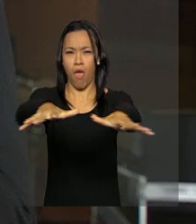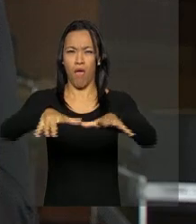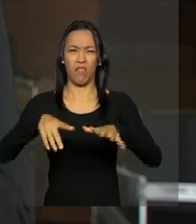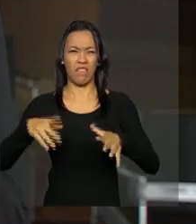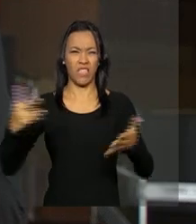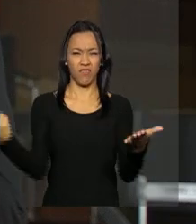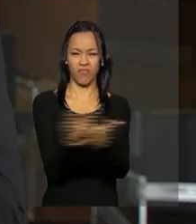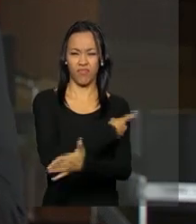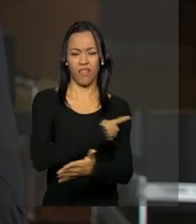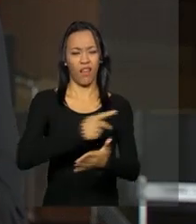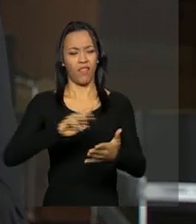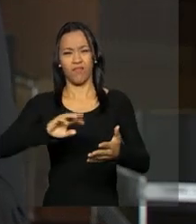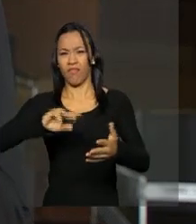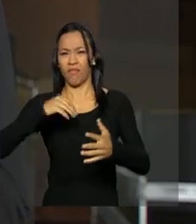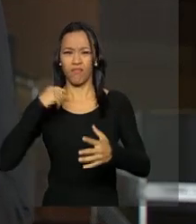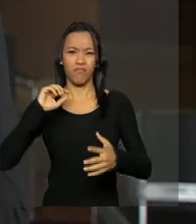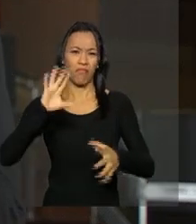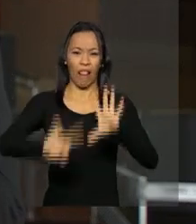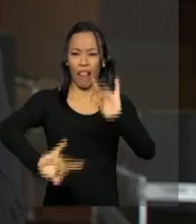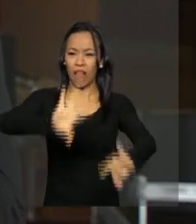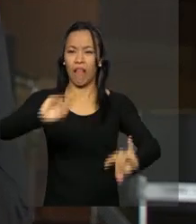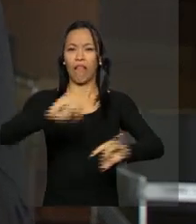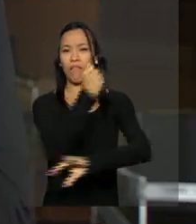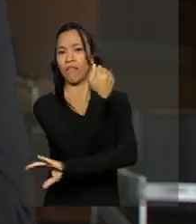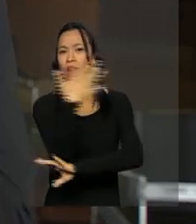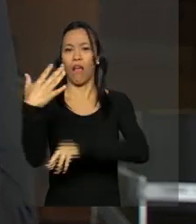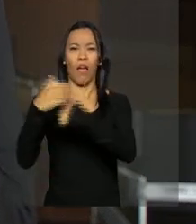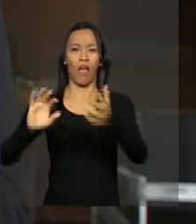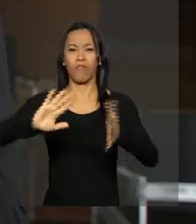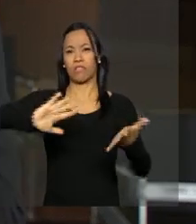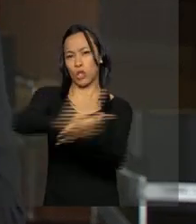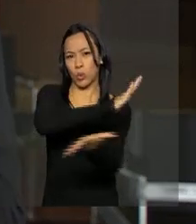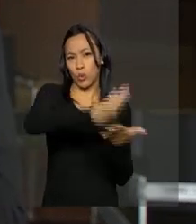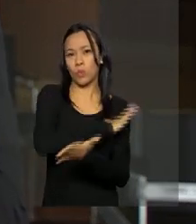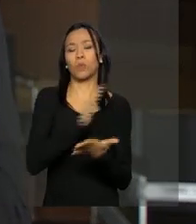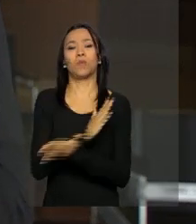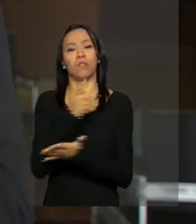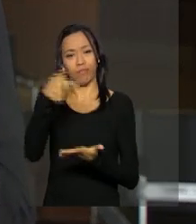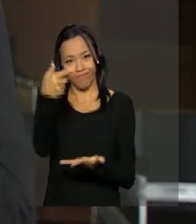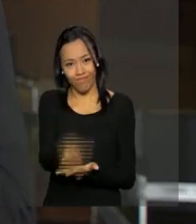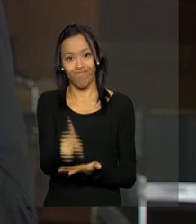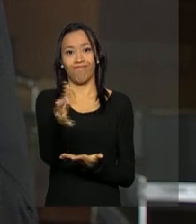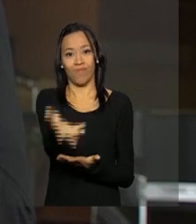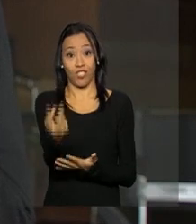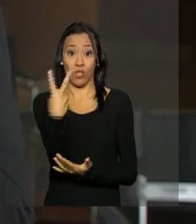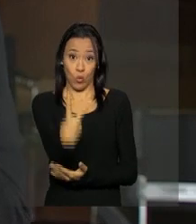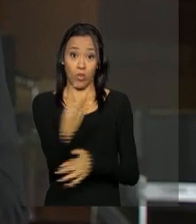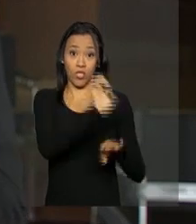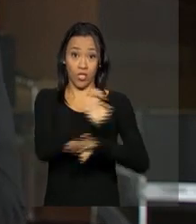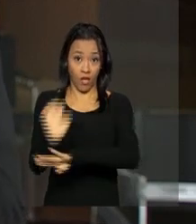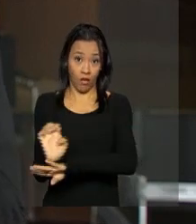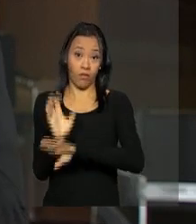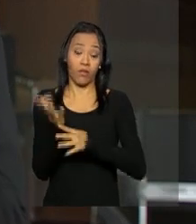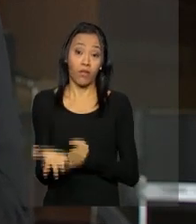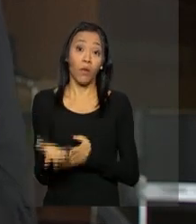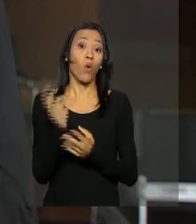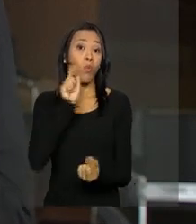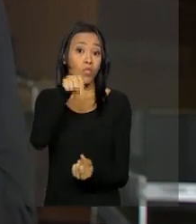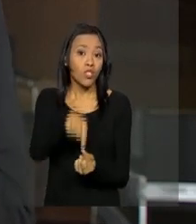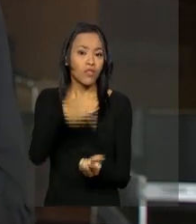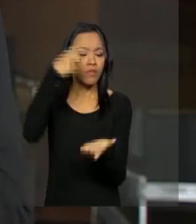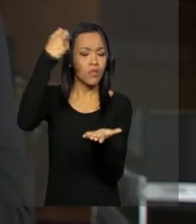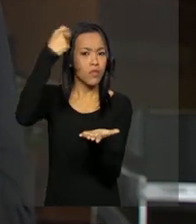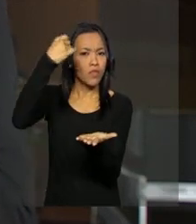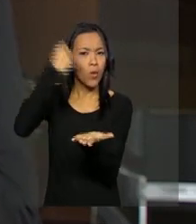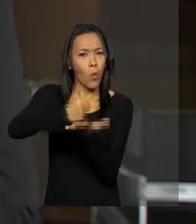provocando danos ambientais a esses dois estados da região Sudeste o acordo Visa promover a recuperação